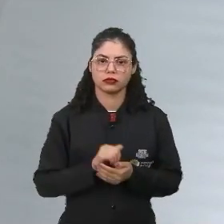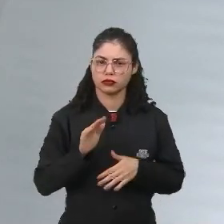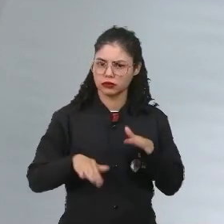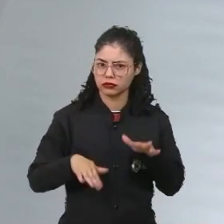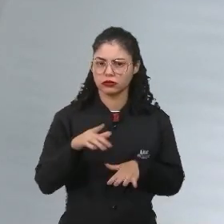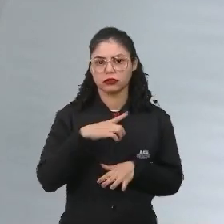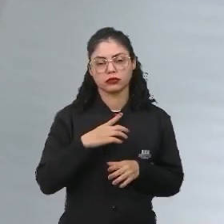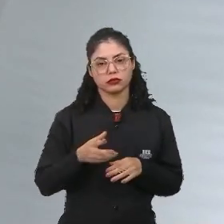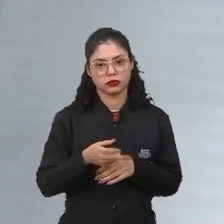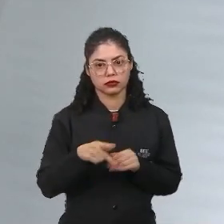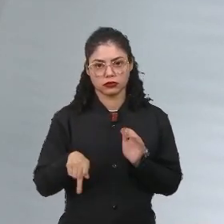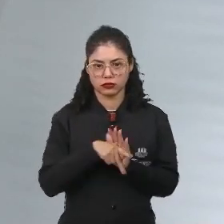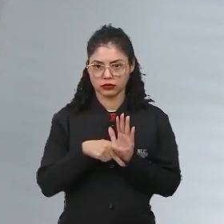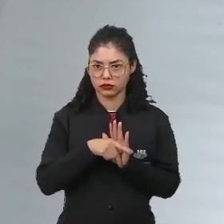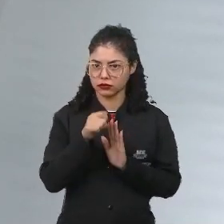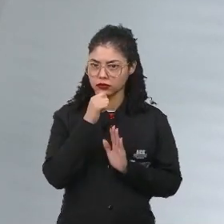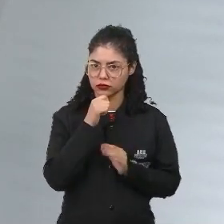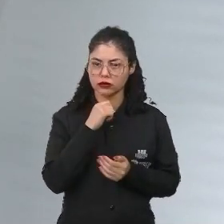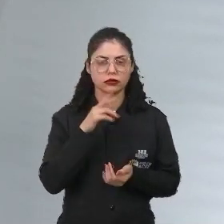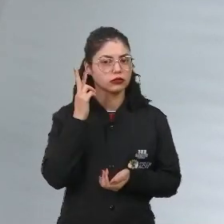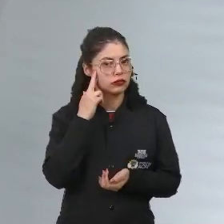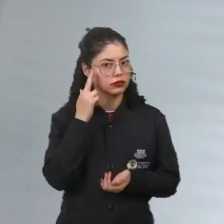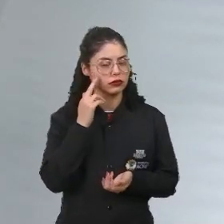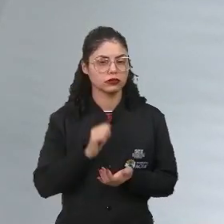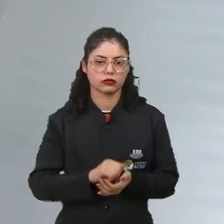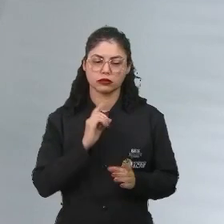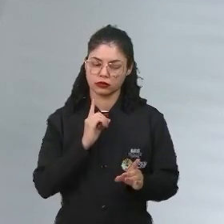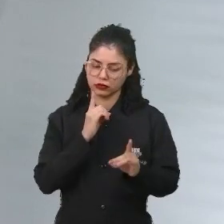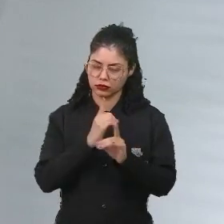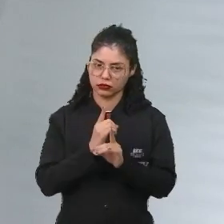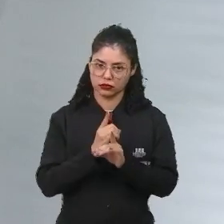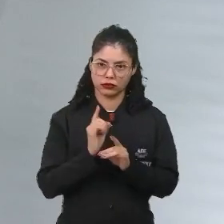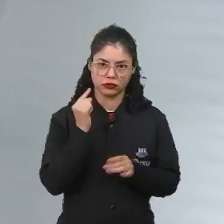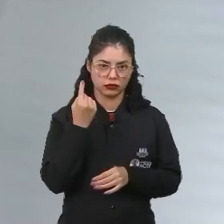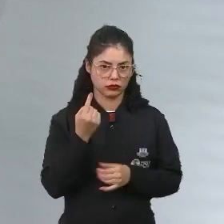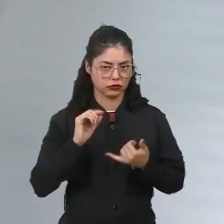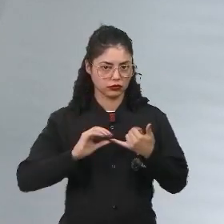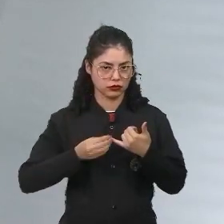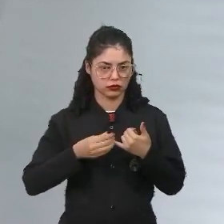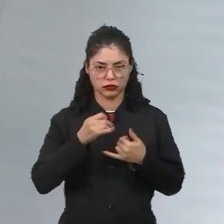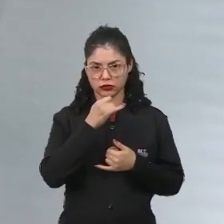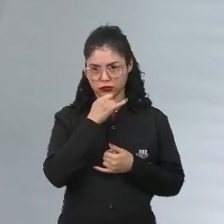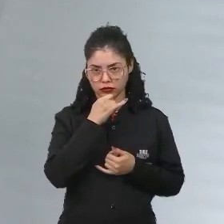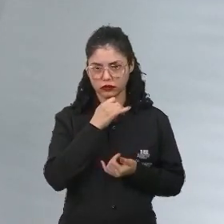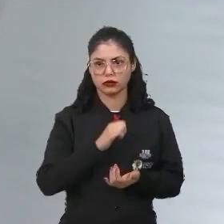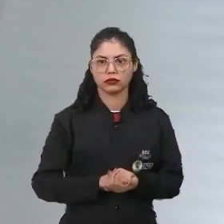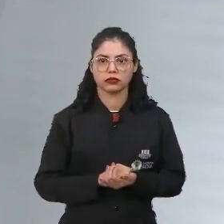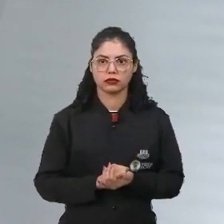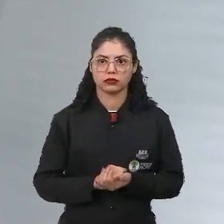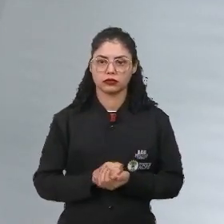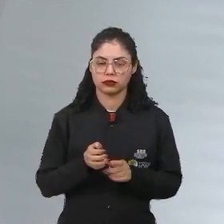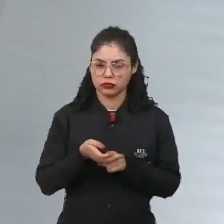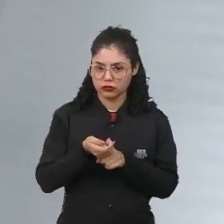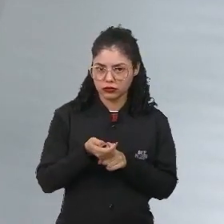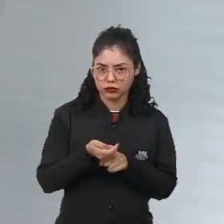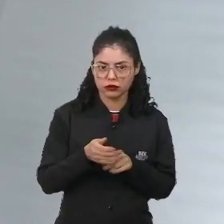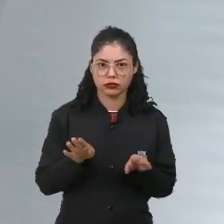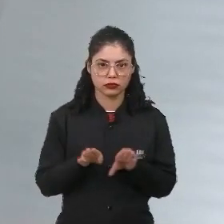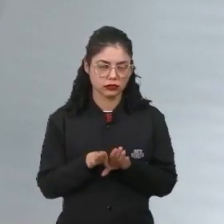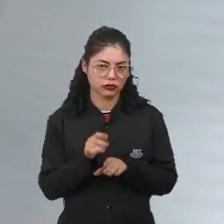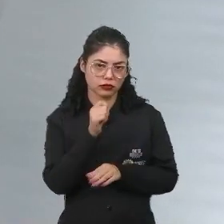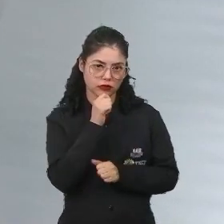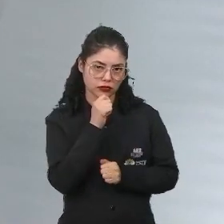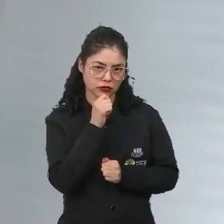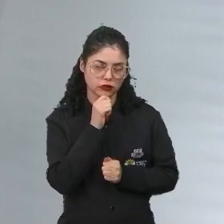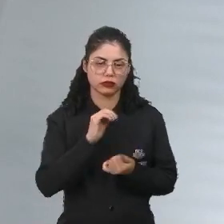parte de catação era até comum a gente encontrar em 1 quilo de feijão, por exemplo, milho lá no meio